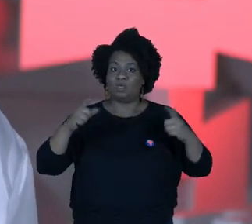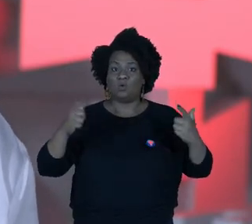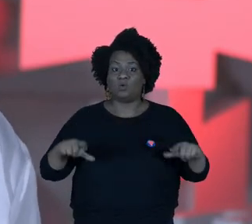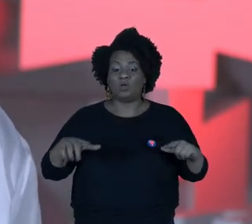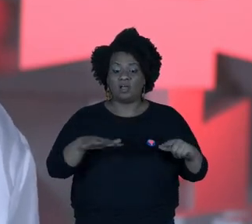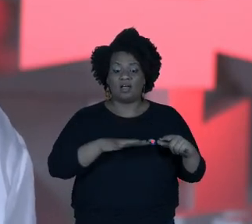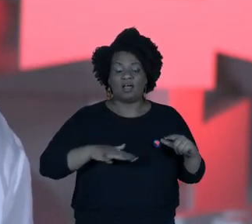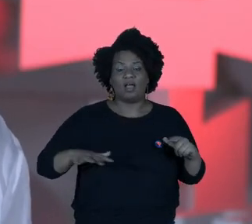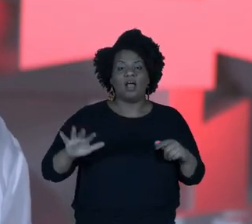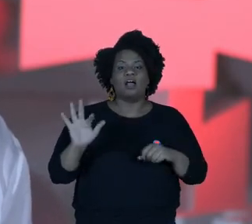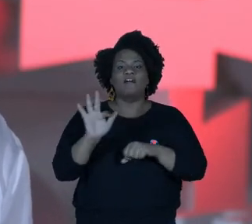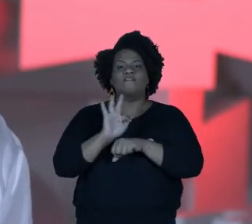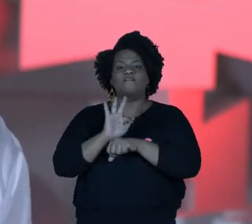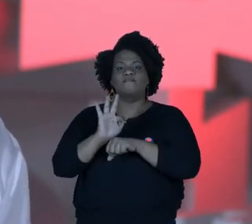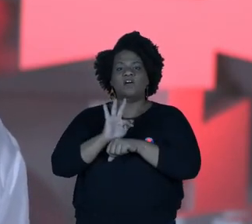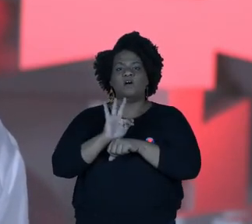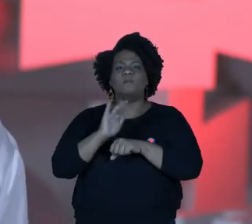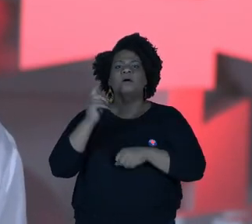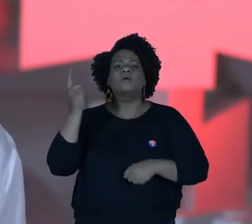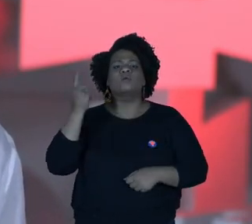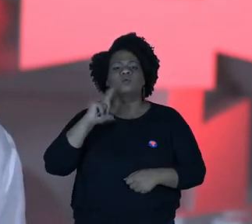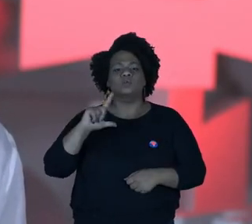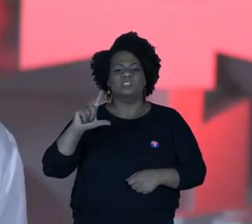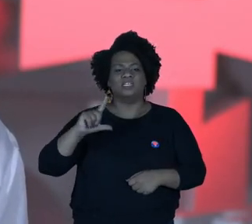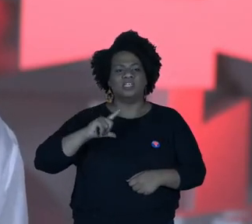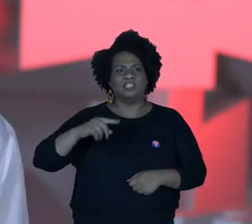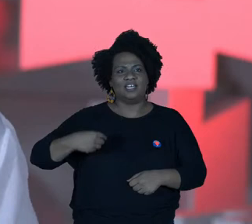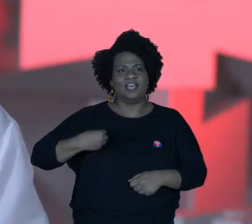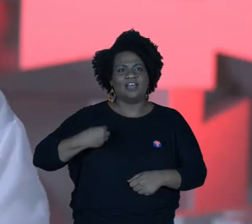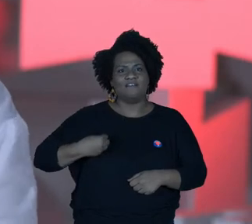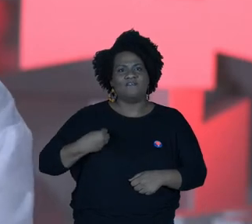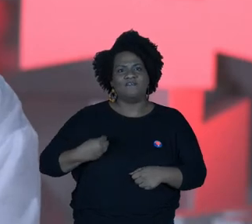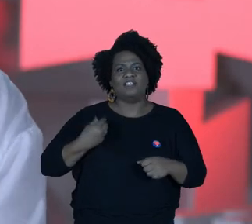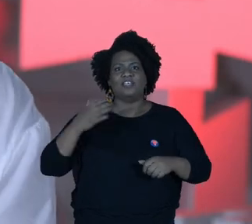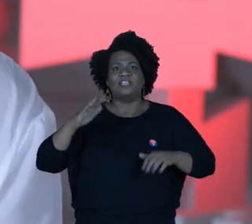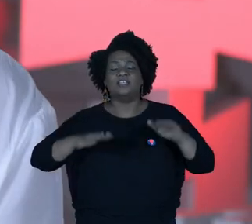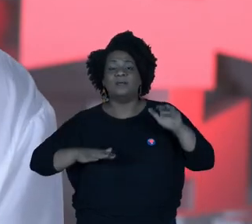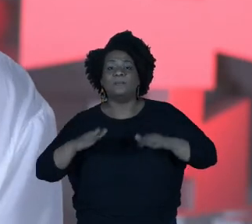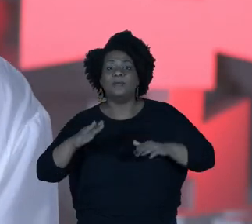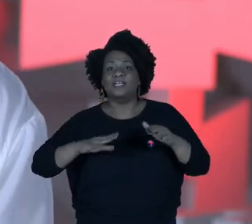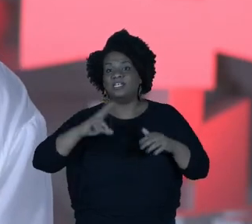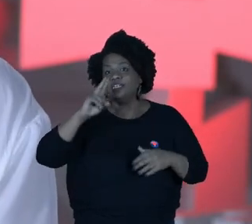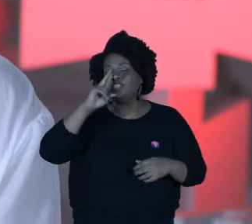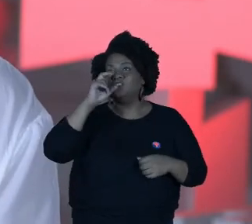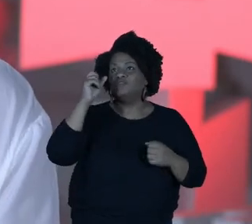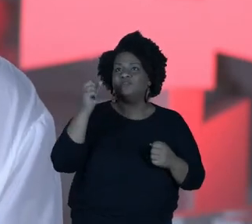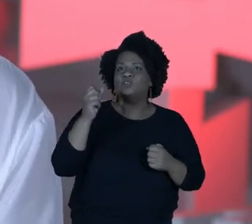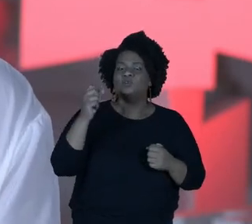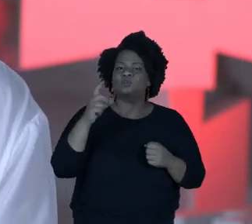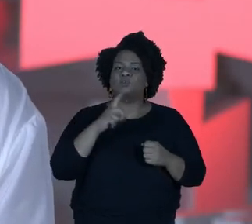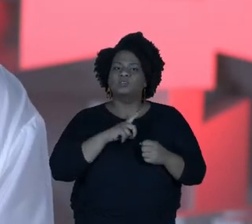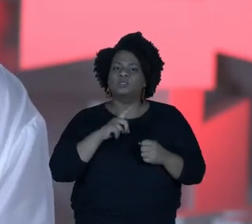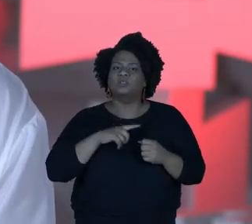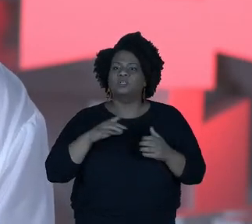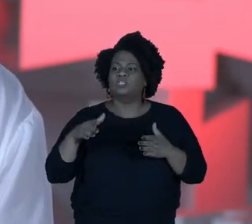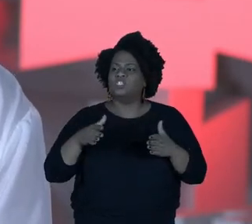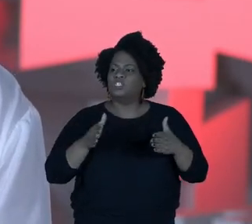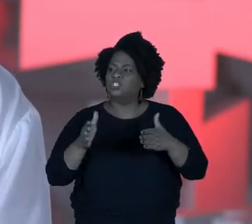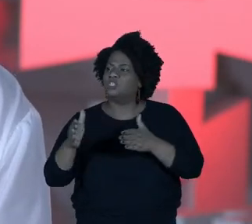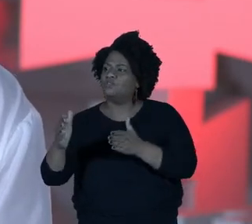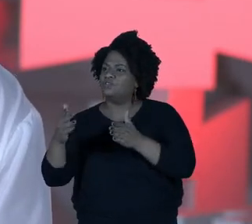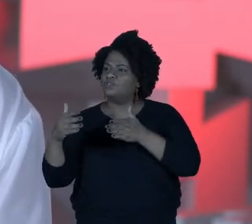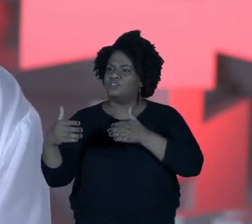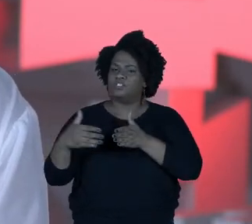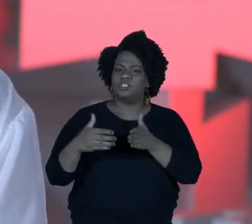ele consegue chegar ao seu grau de equilíbrio pelo equilíbrio dessas forças, desses elementos. Direção,